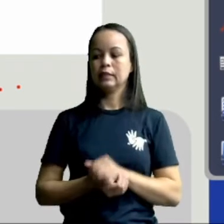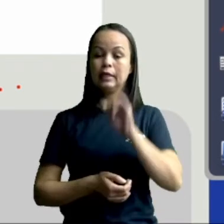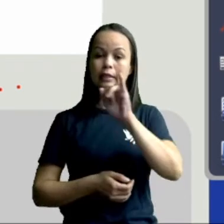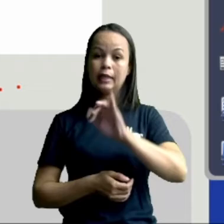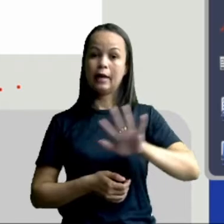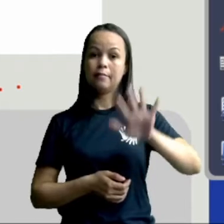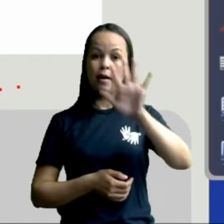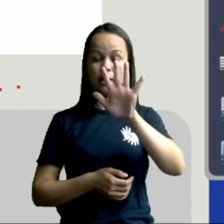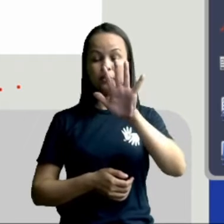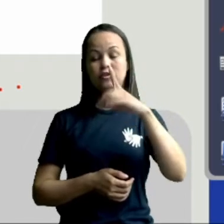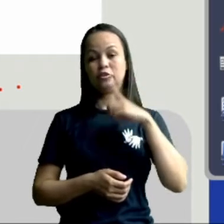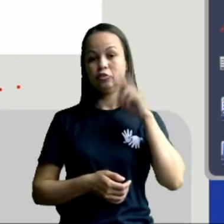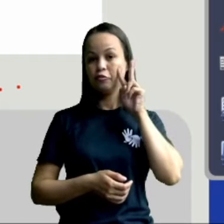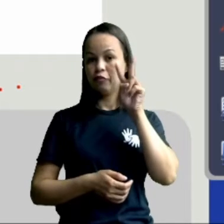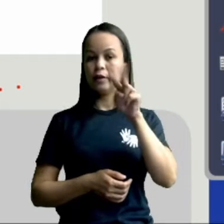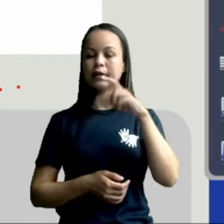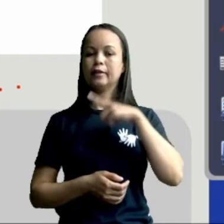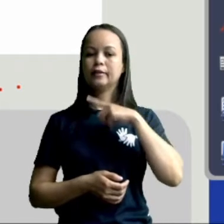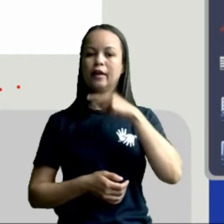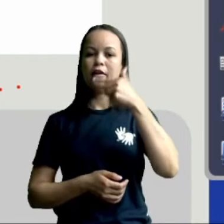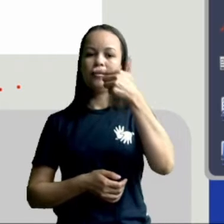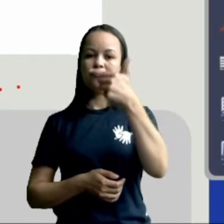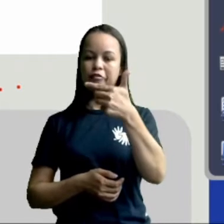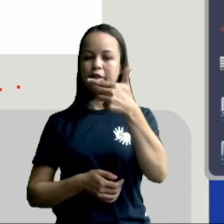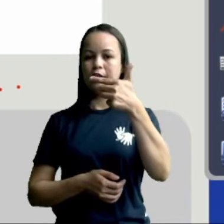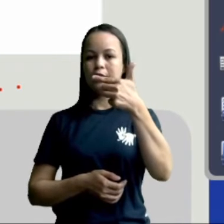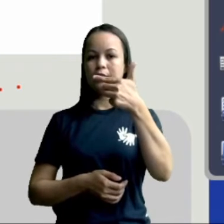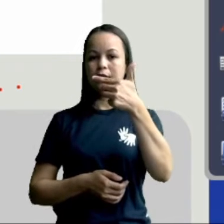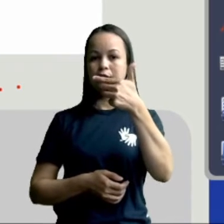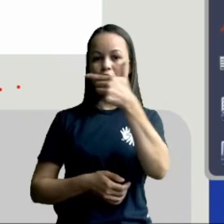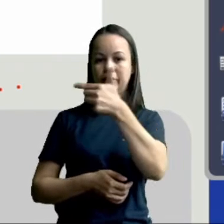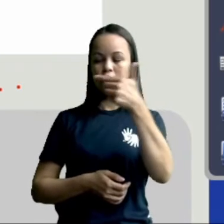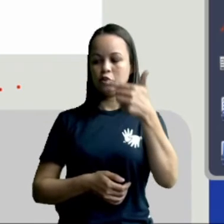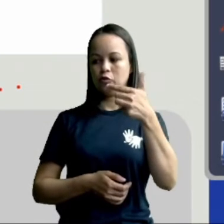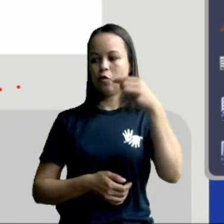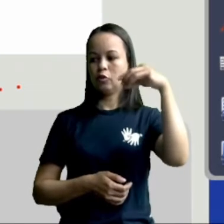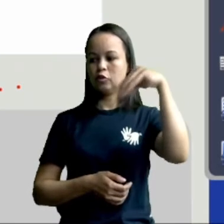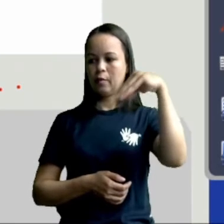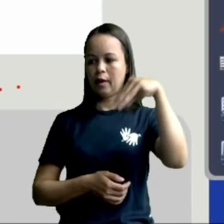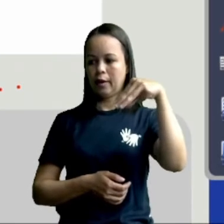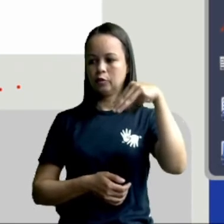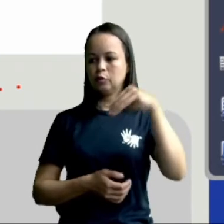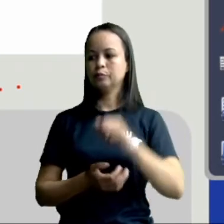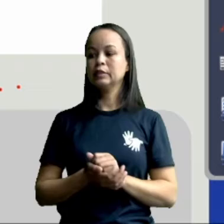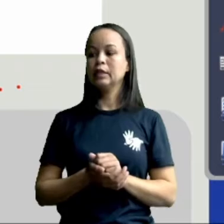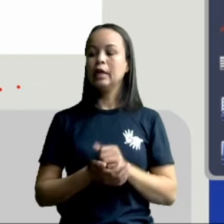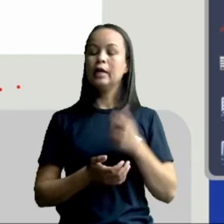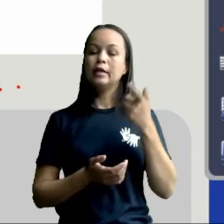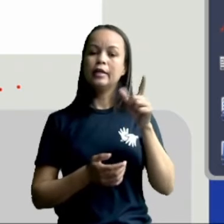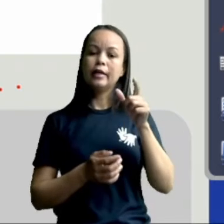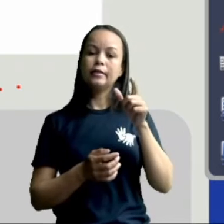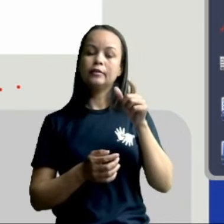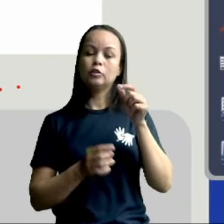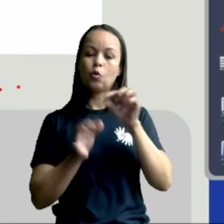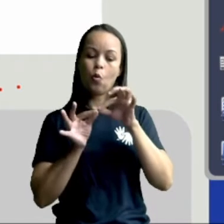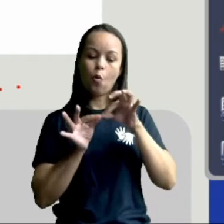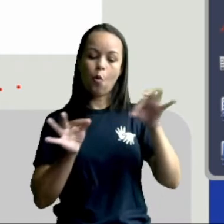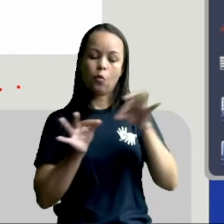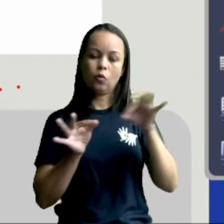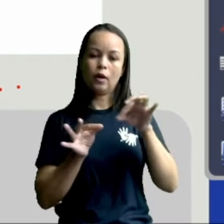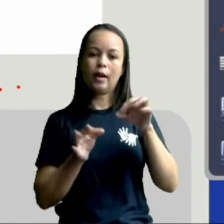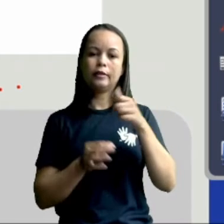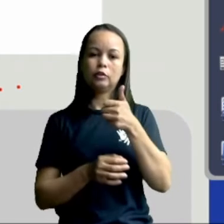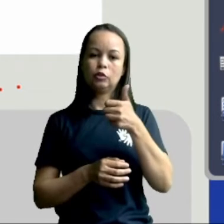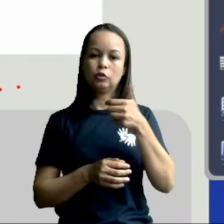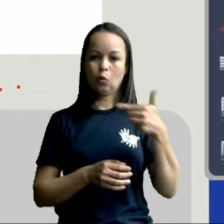este lado tem 22 metros, que é igual a esse, ó, nós temos uma quadra aqui retangular. Este lado vale 12, lá atrás